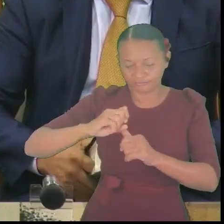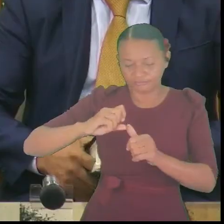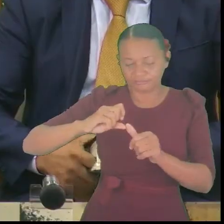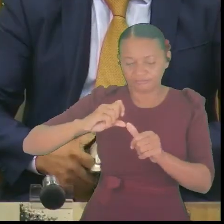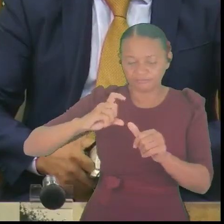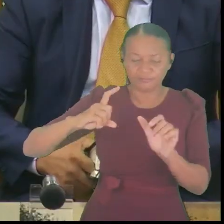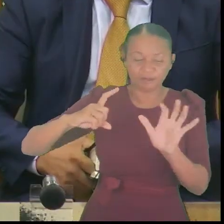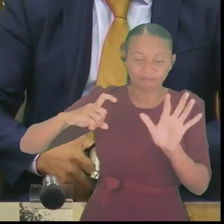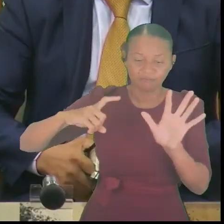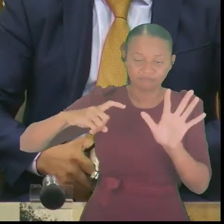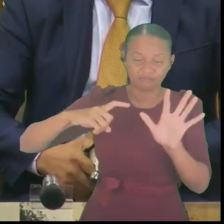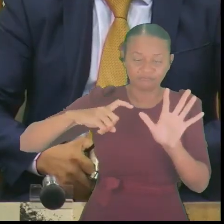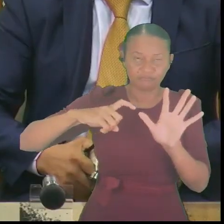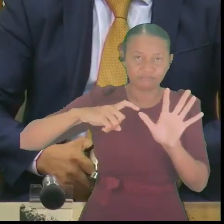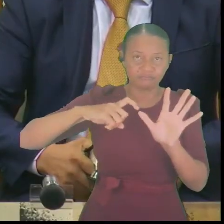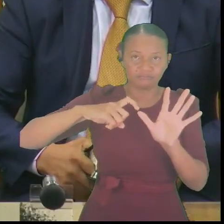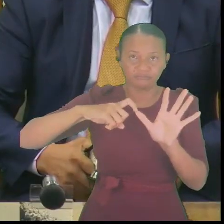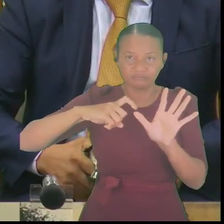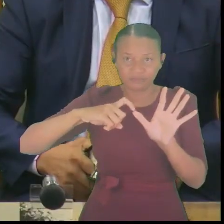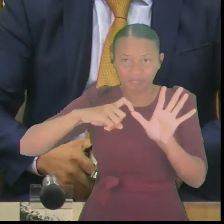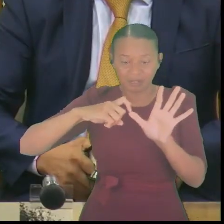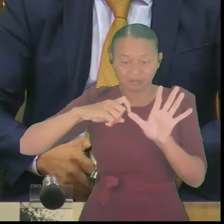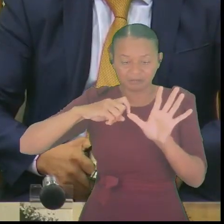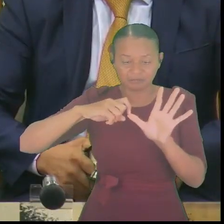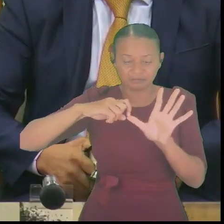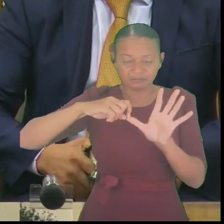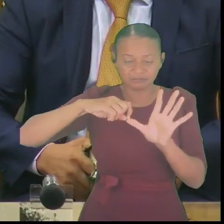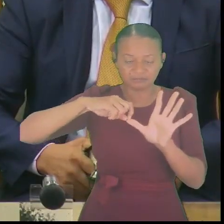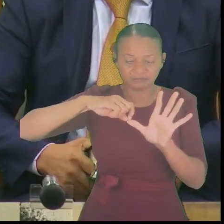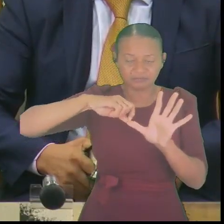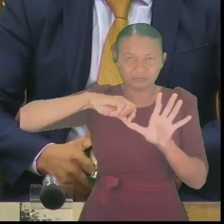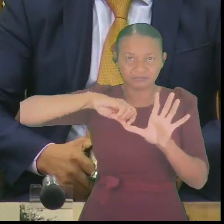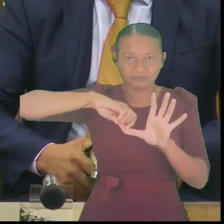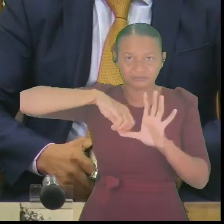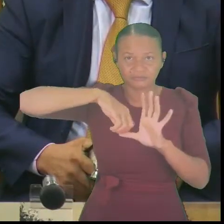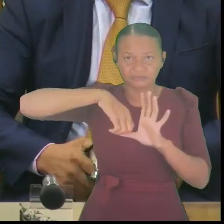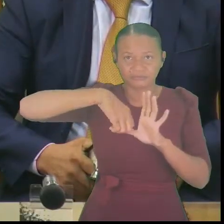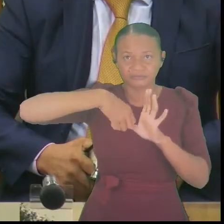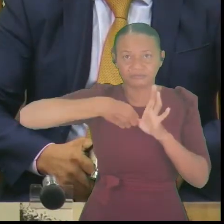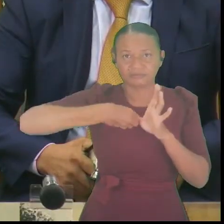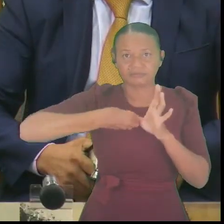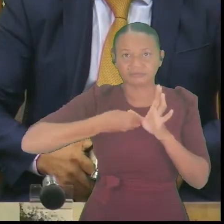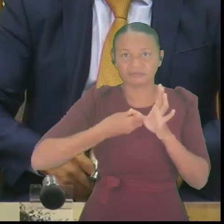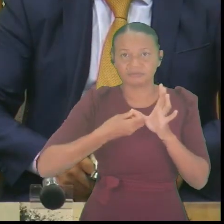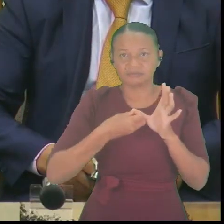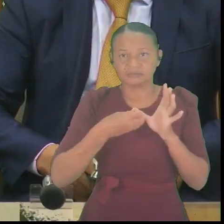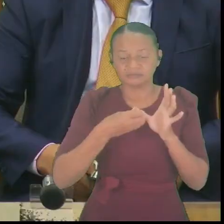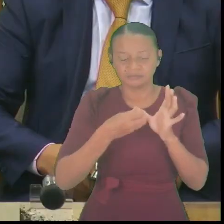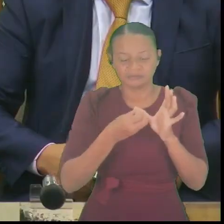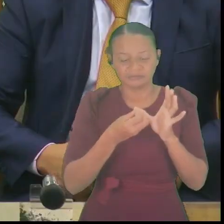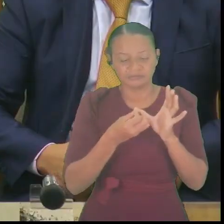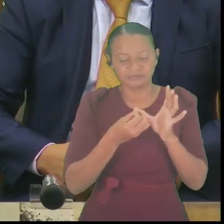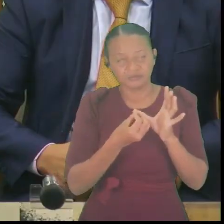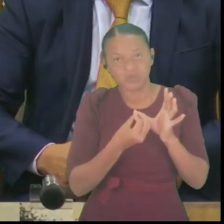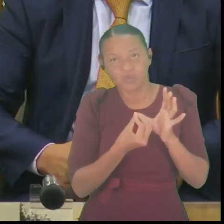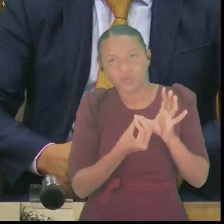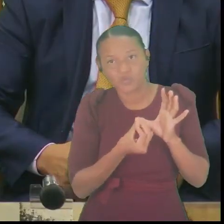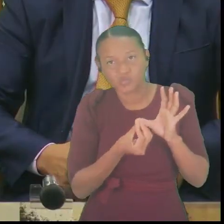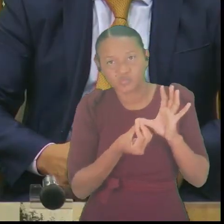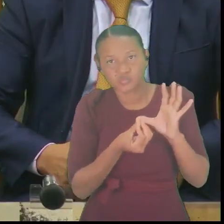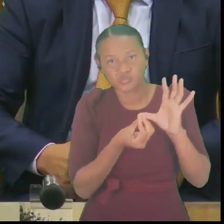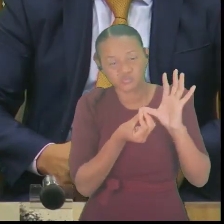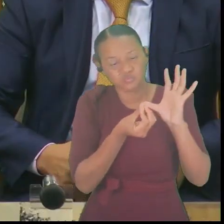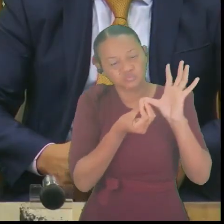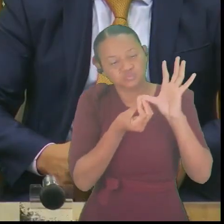que você pensa, ela vai passar pela metamorfose. Ela fecha a casinha, você olha a casinha, sabe que lá dentro tem uma